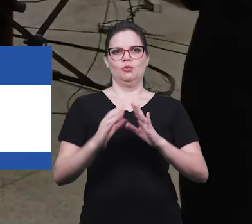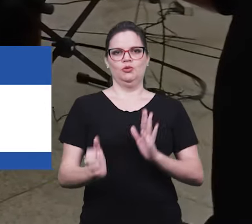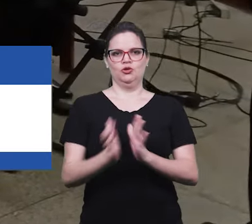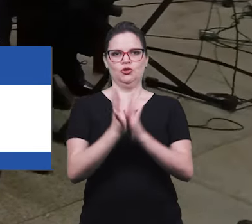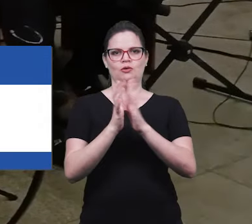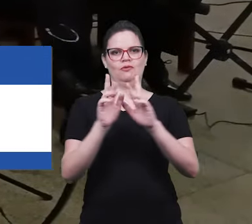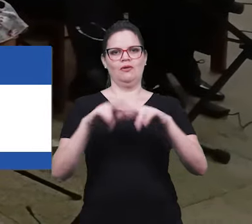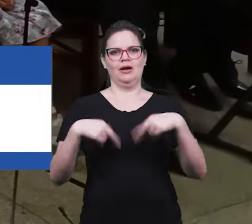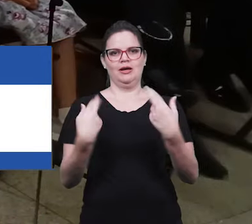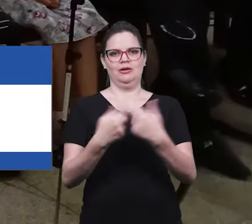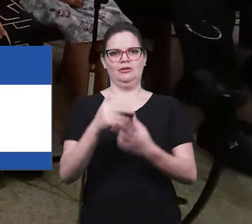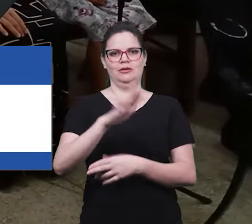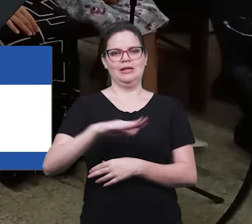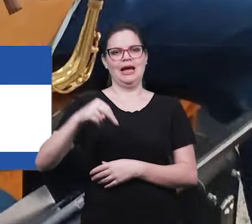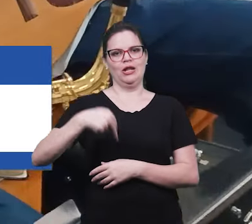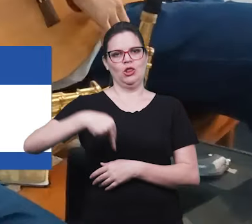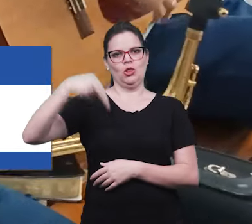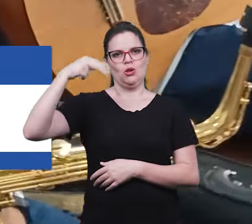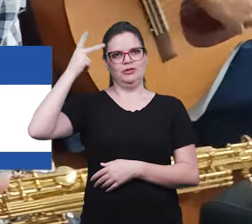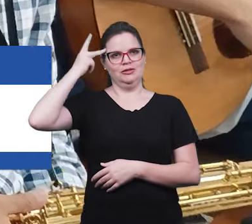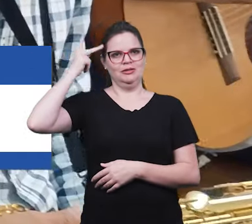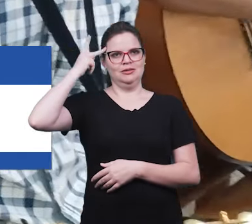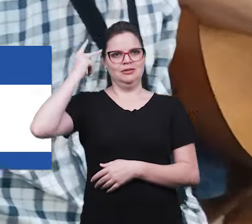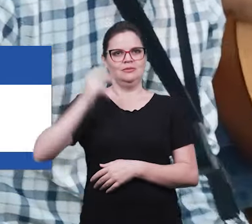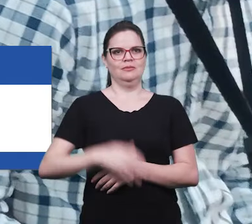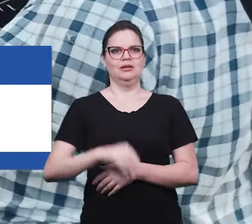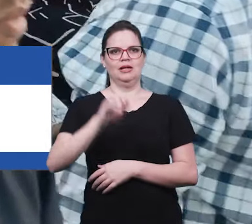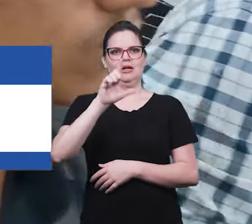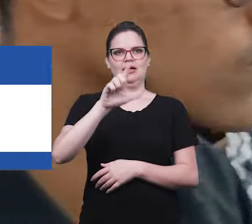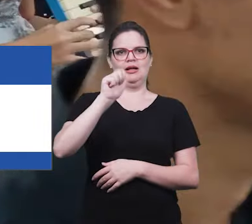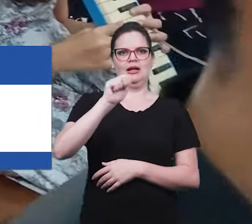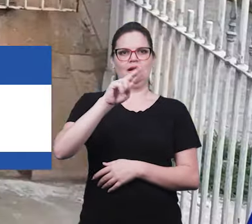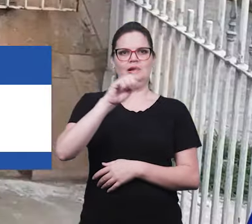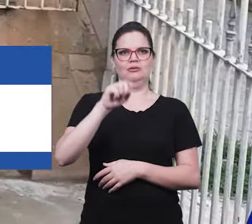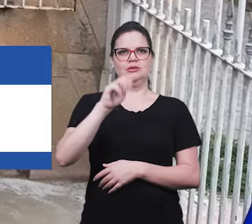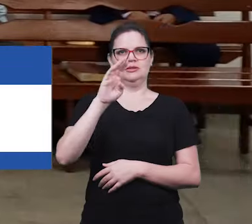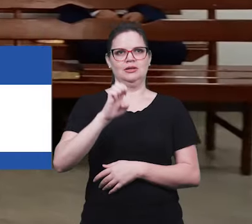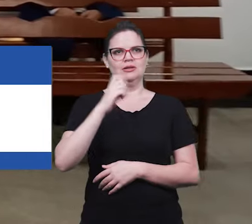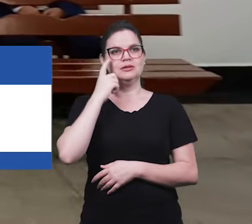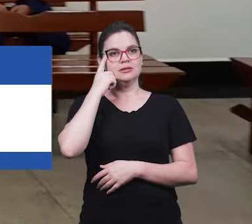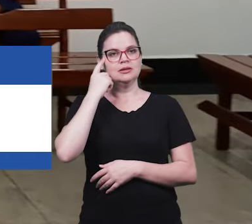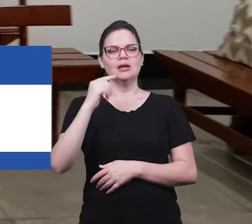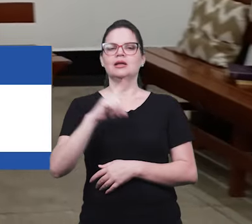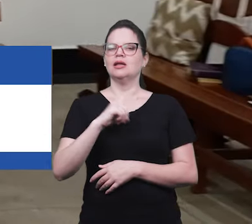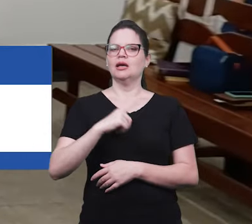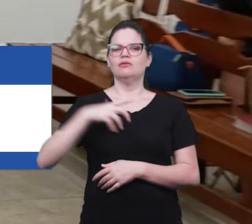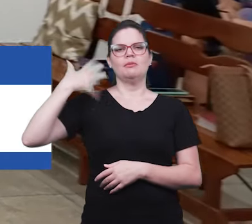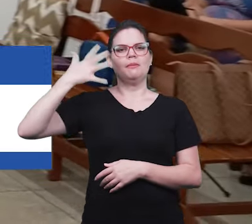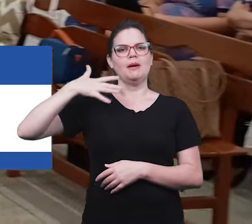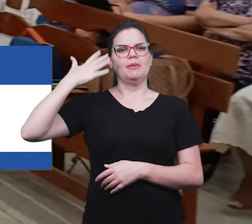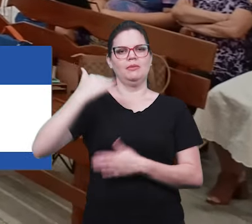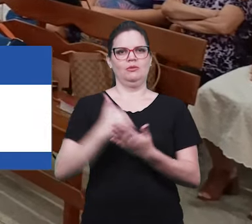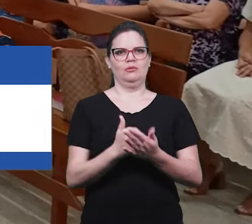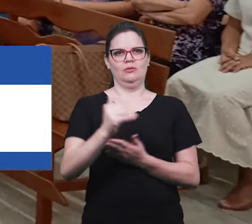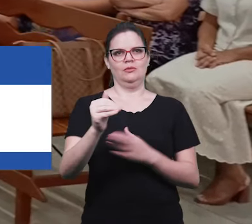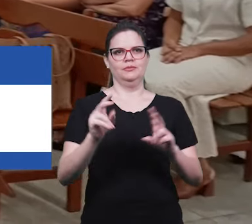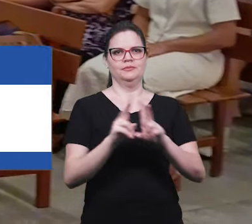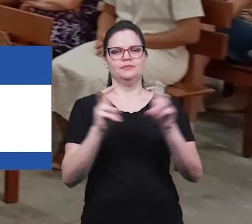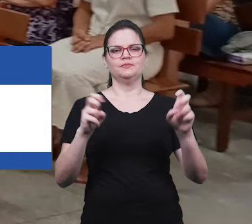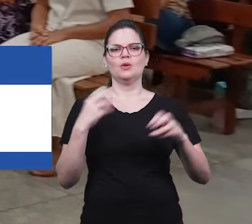louvor da área Norte que ocorreu na isem lausane confira tivemos uma palavra Inicial onde